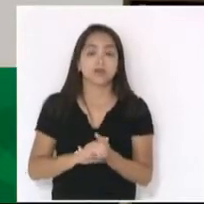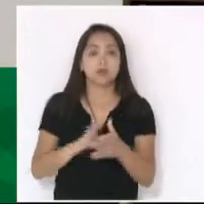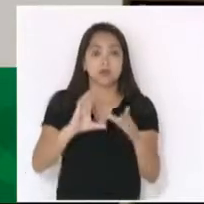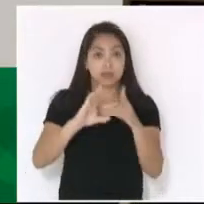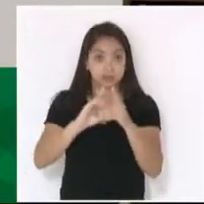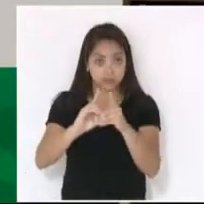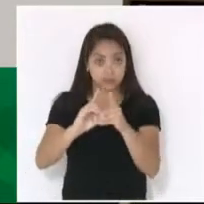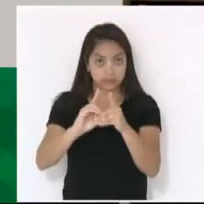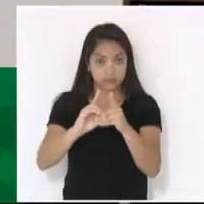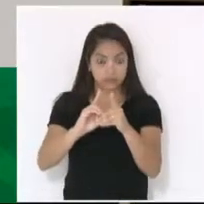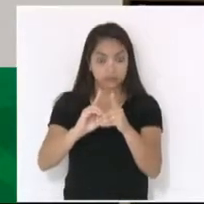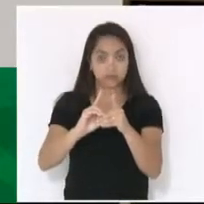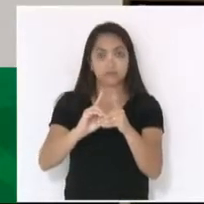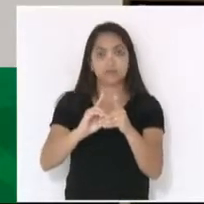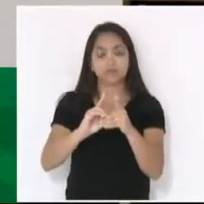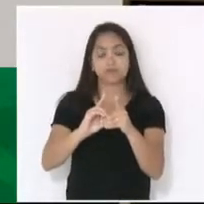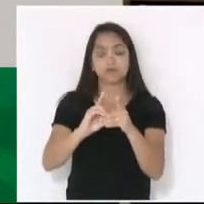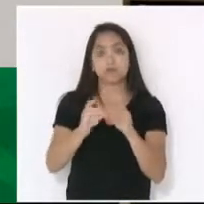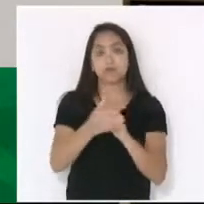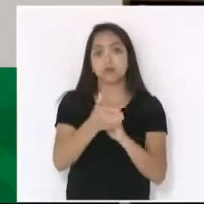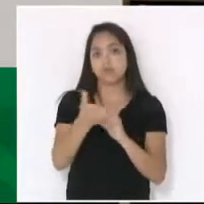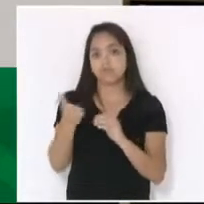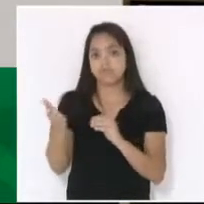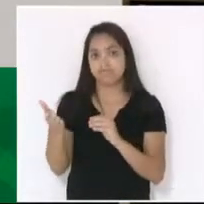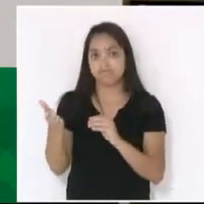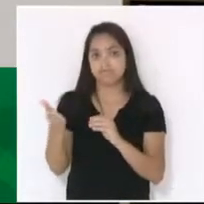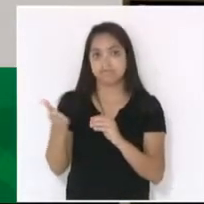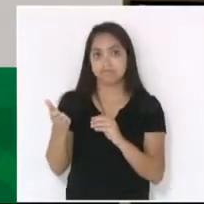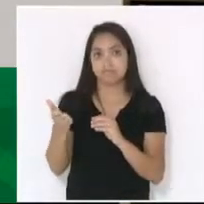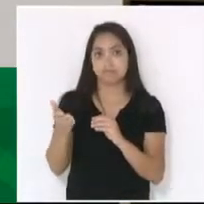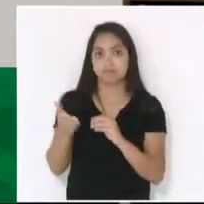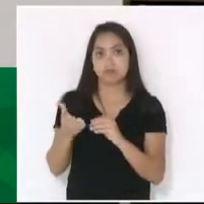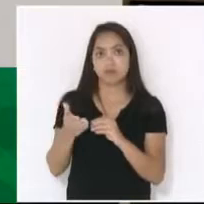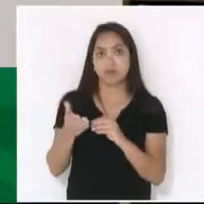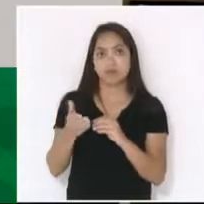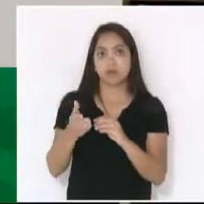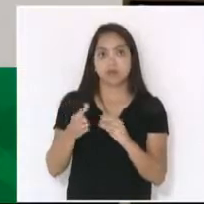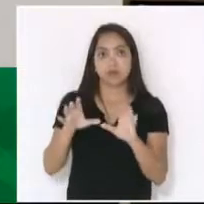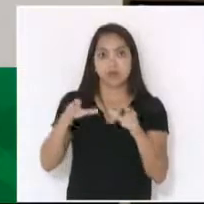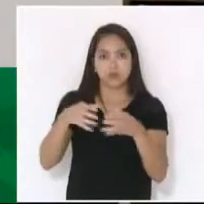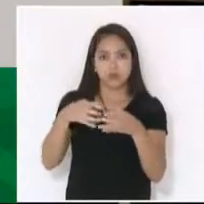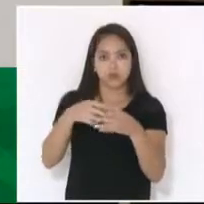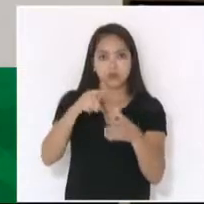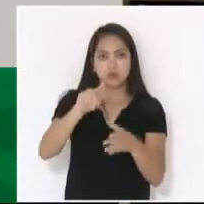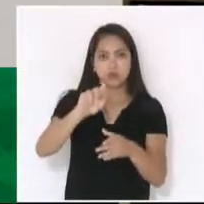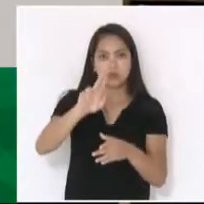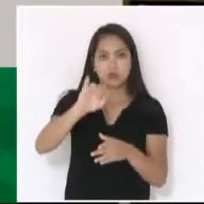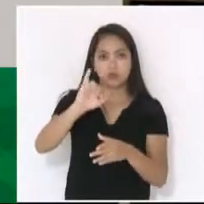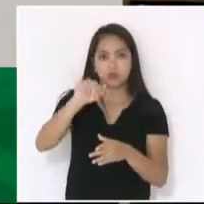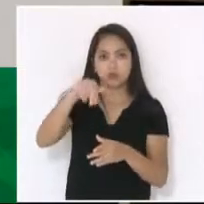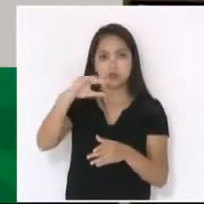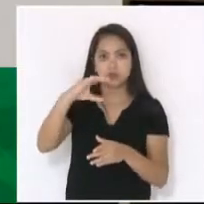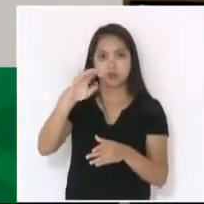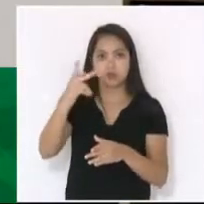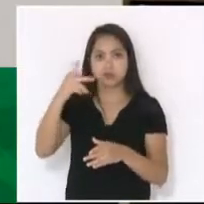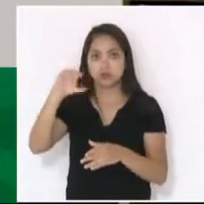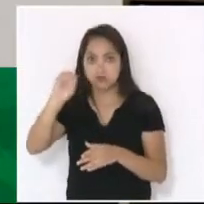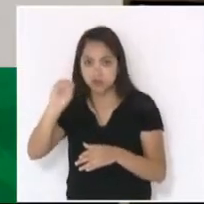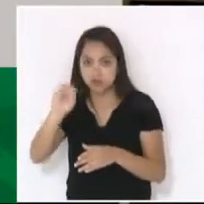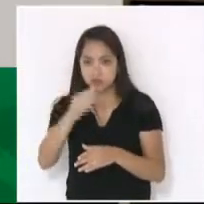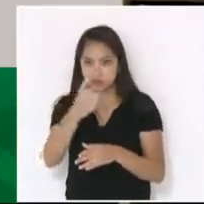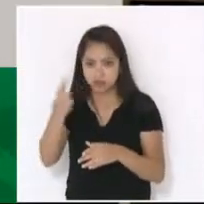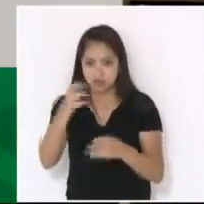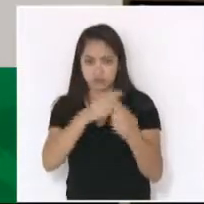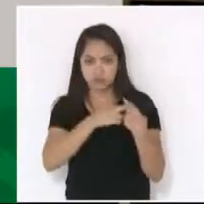Detran os senhores dos Guinchos o dia do Senhor estão contados